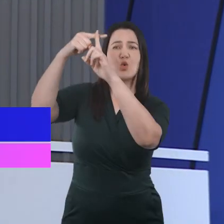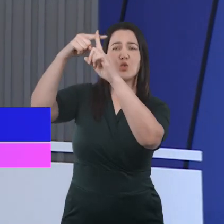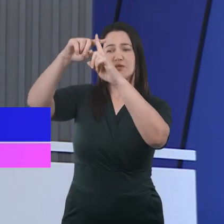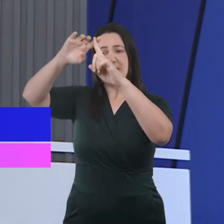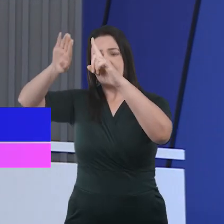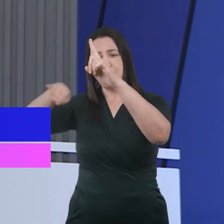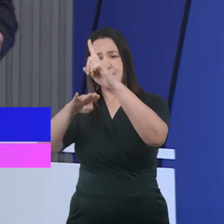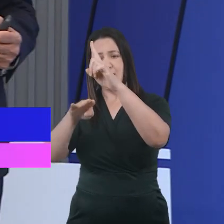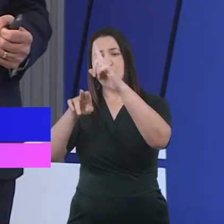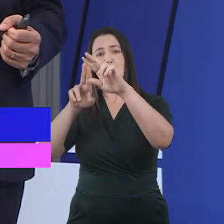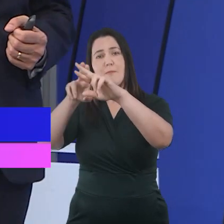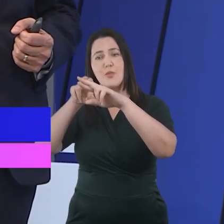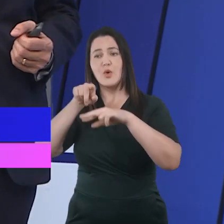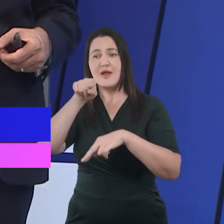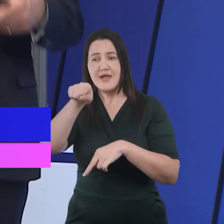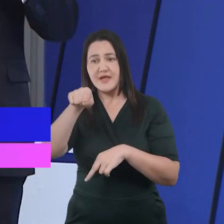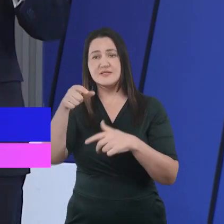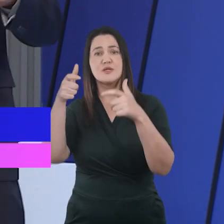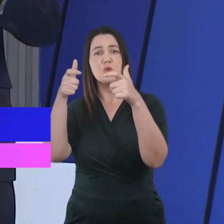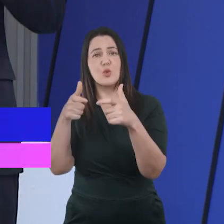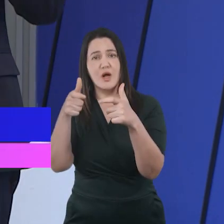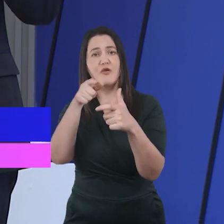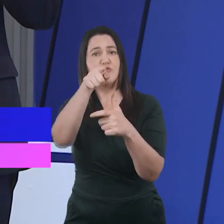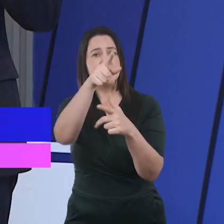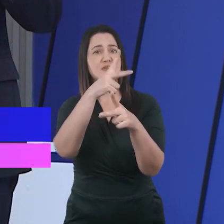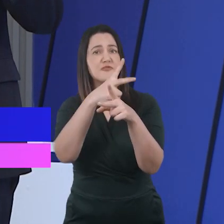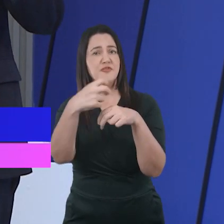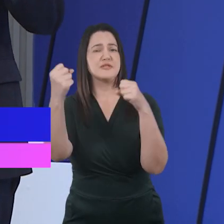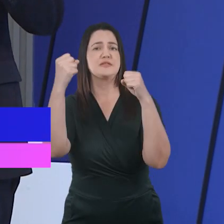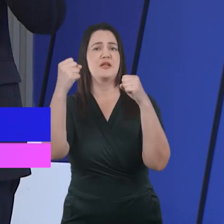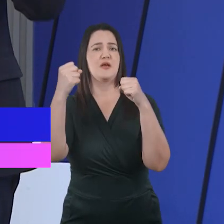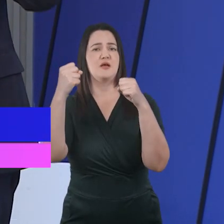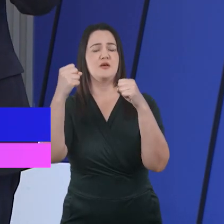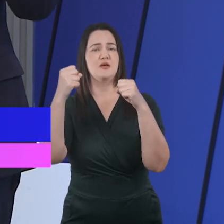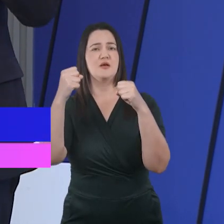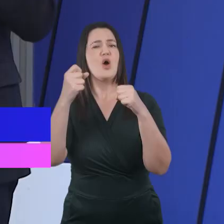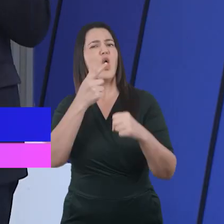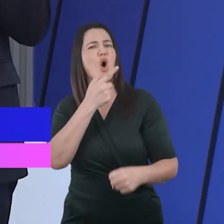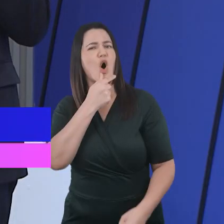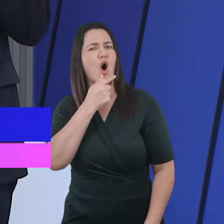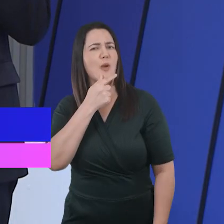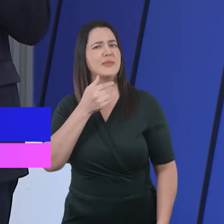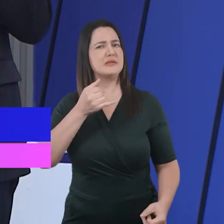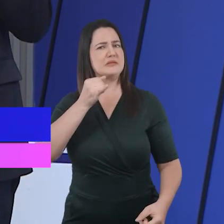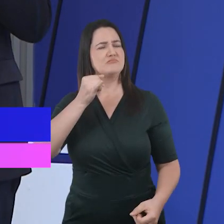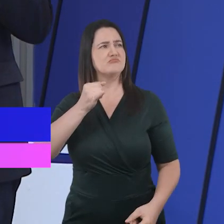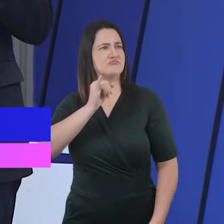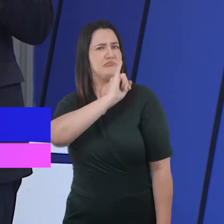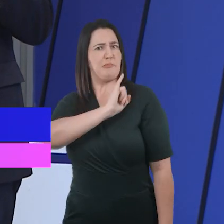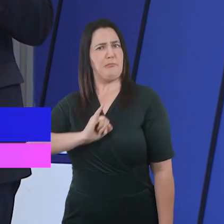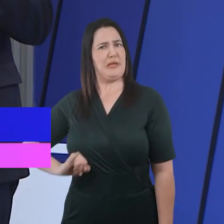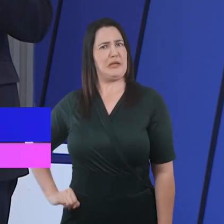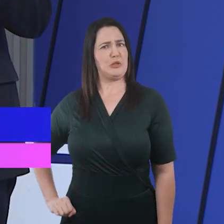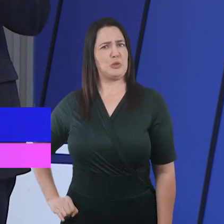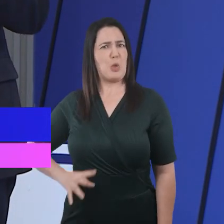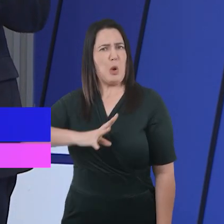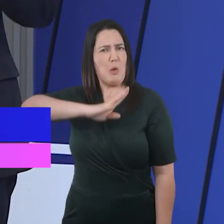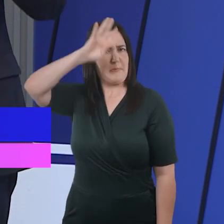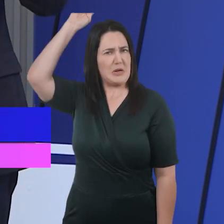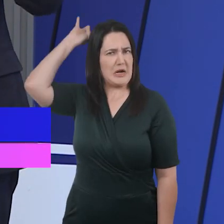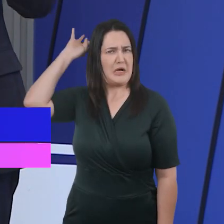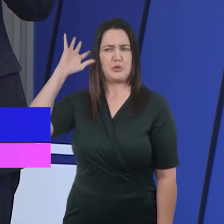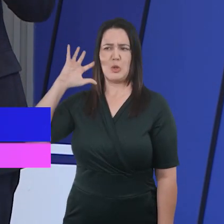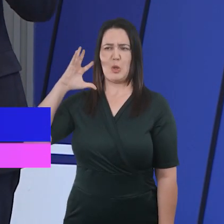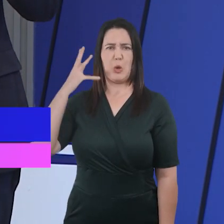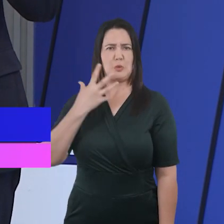e perseguidor da igreja, desperta agora como um cristão. E nesse momento, a